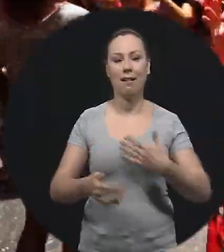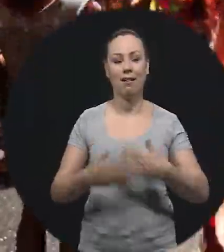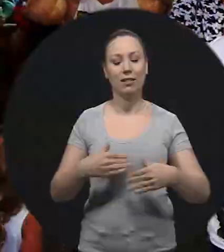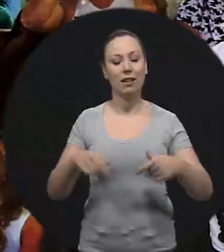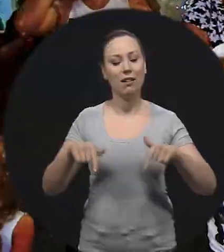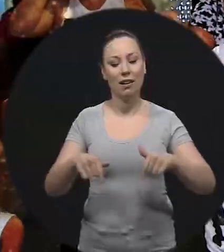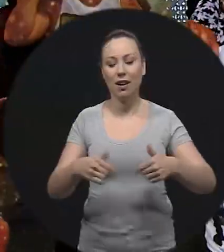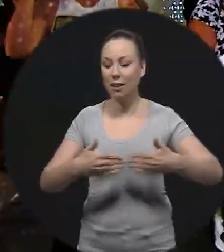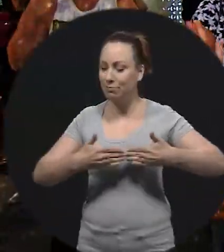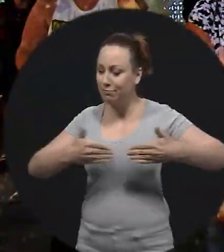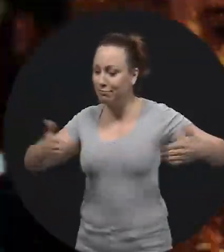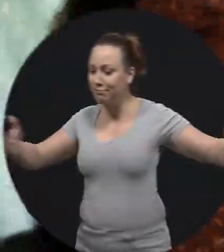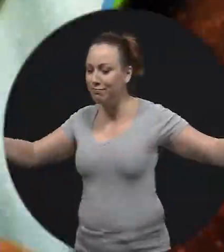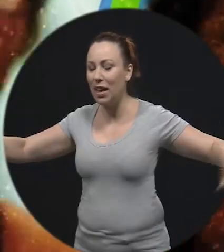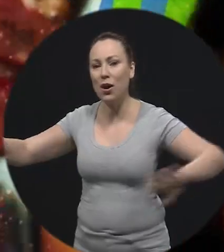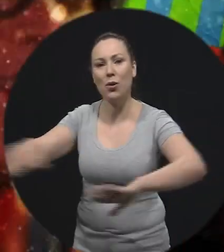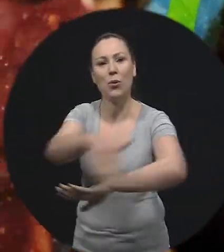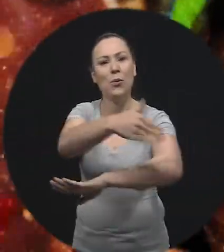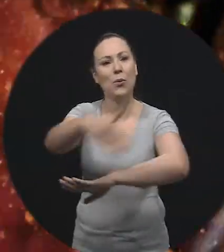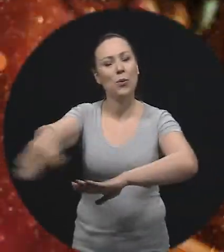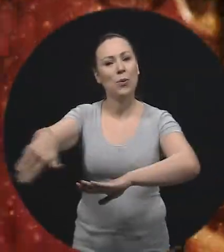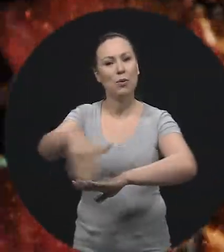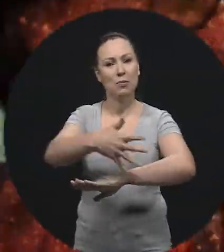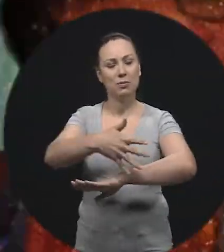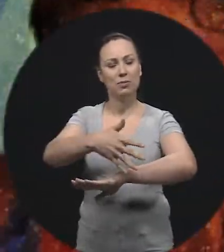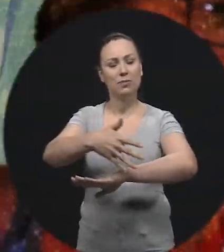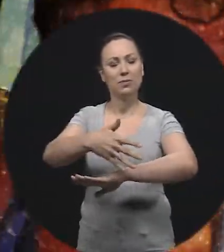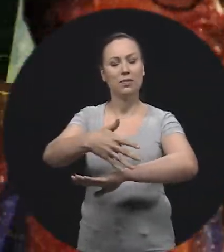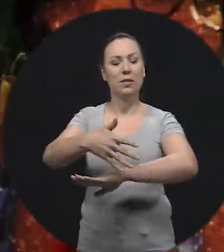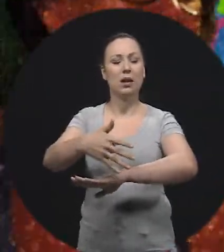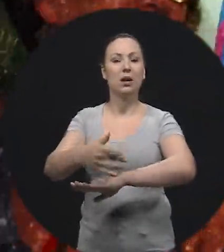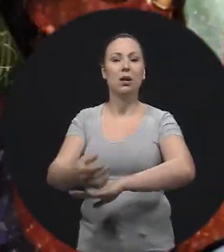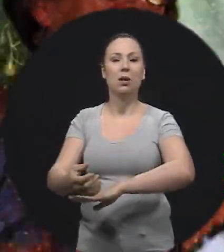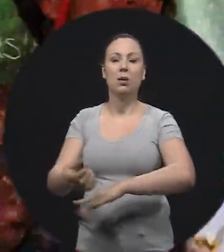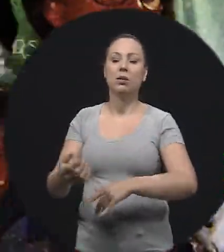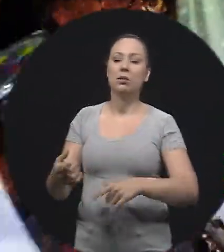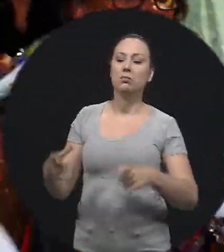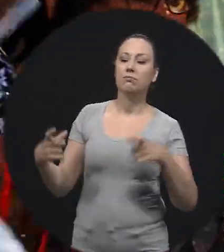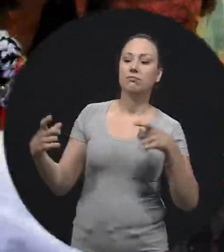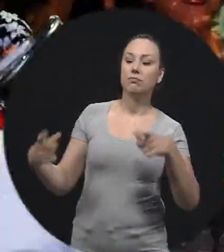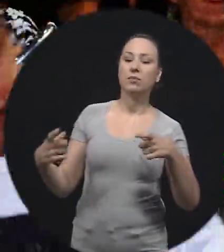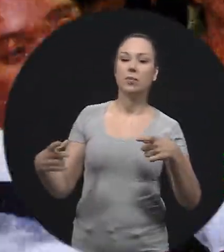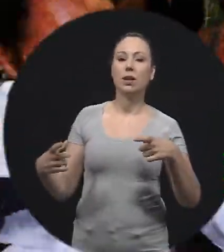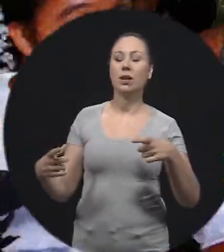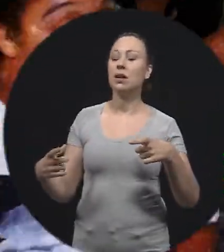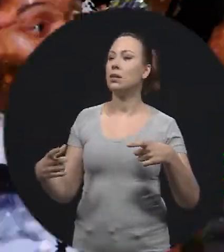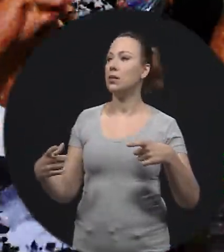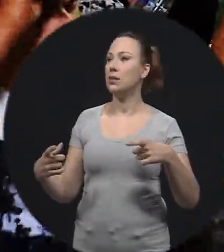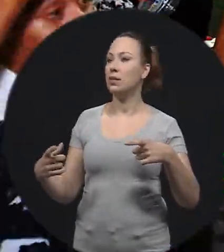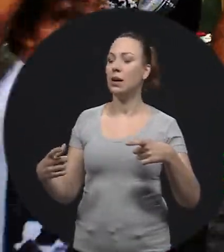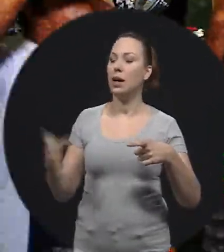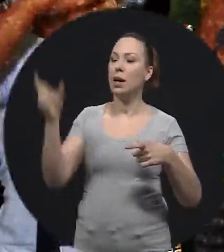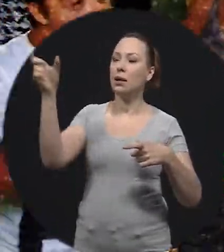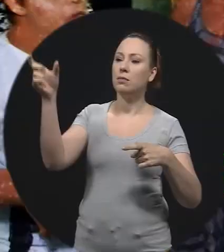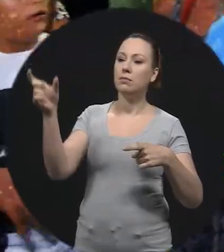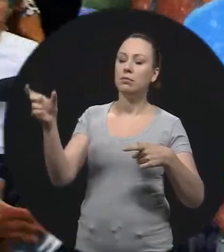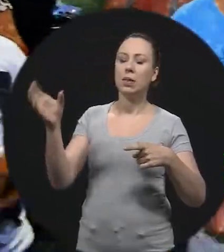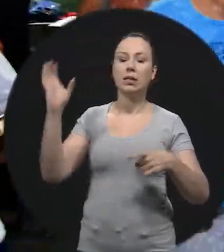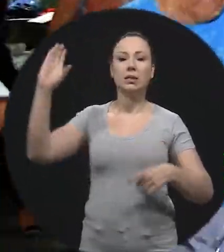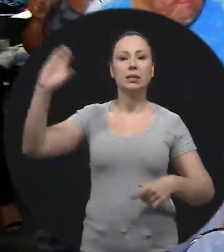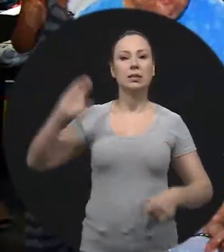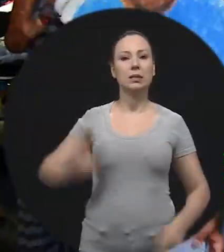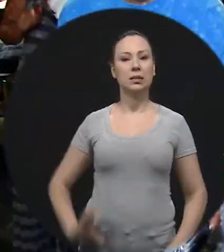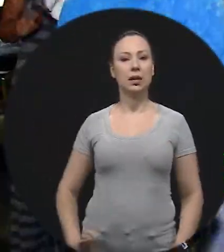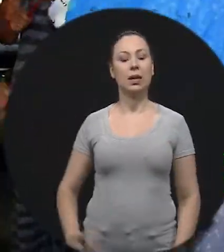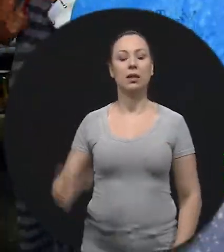limitação. Aqui a gente abre o espaço da rua e é um espaço que as pessoas, o cidadão